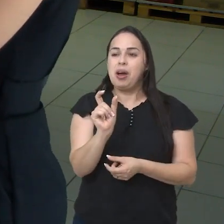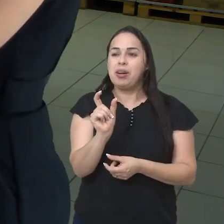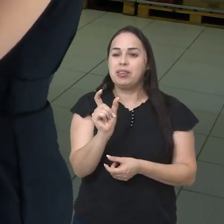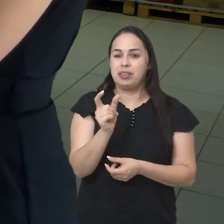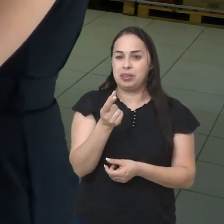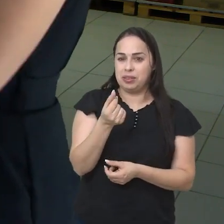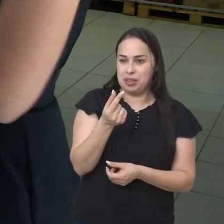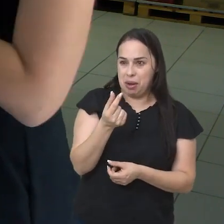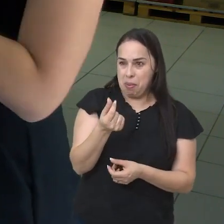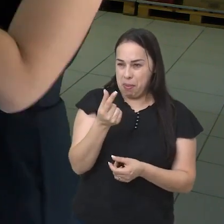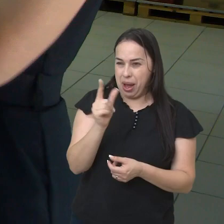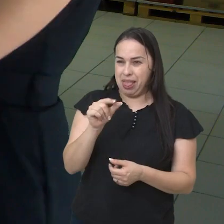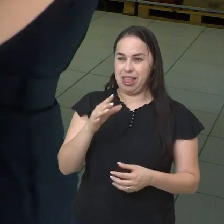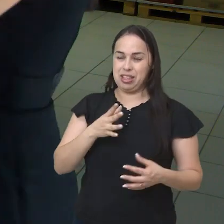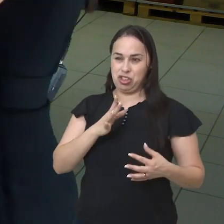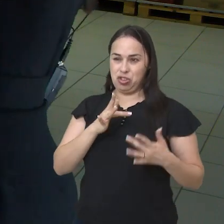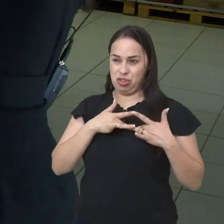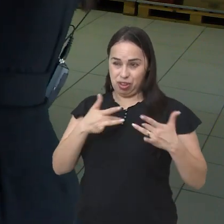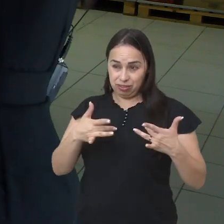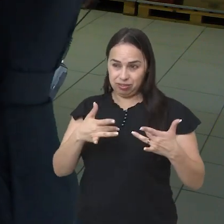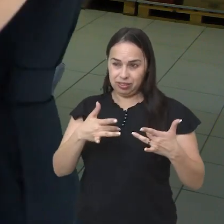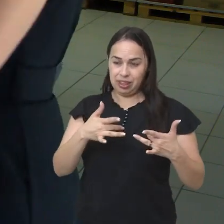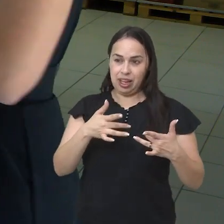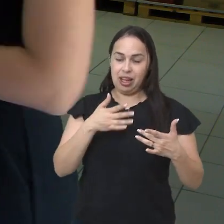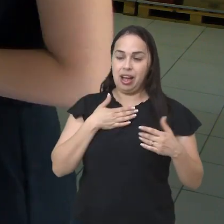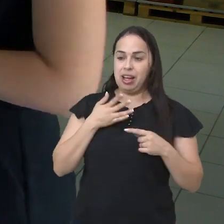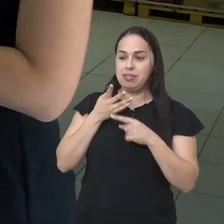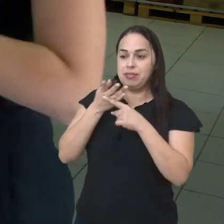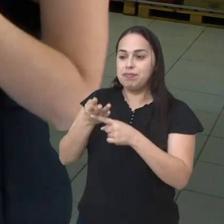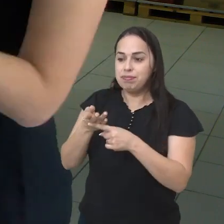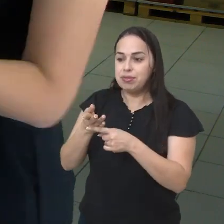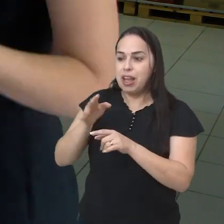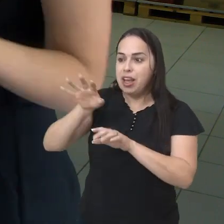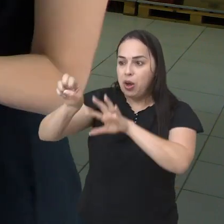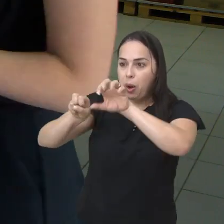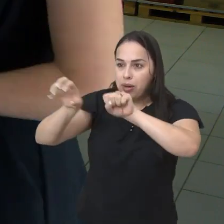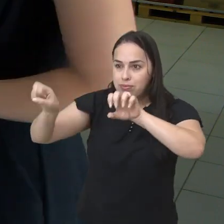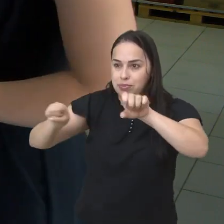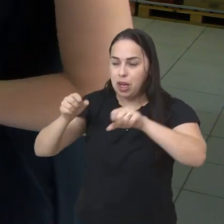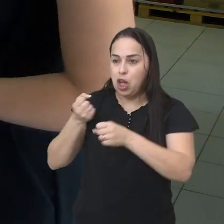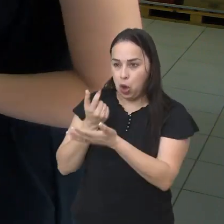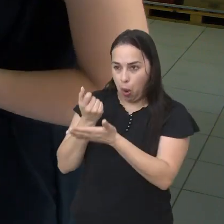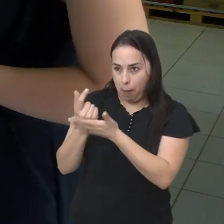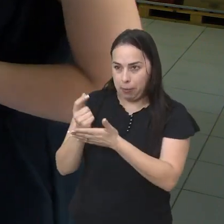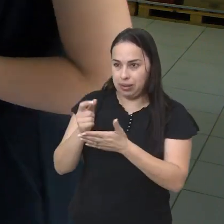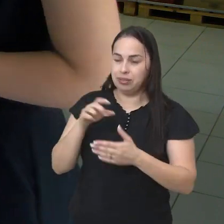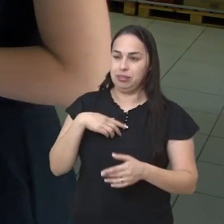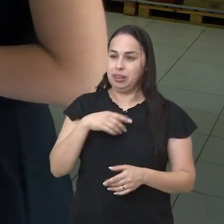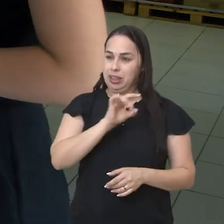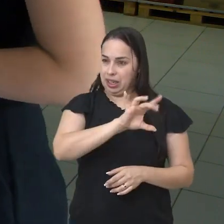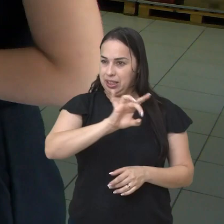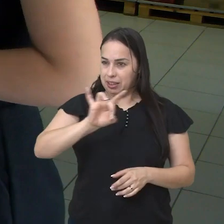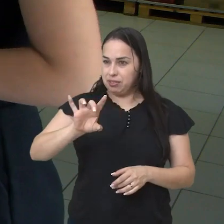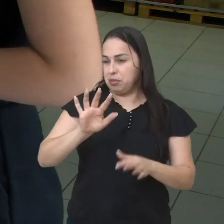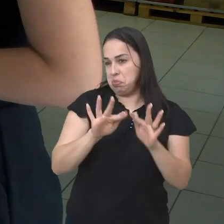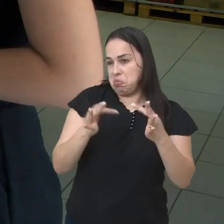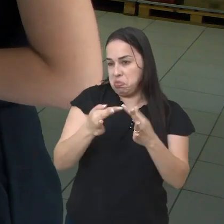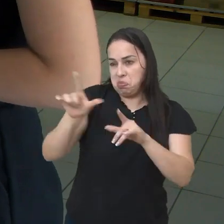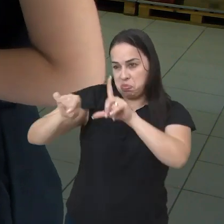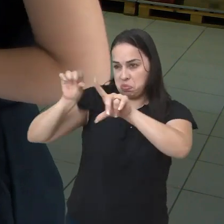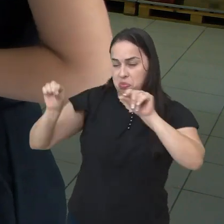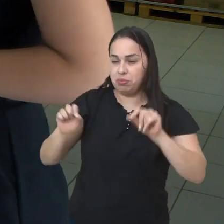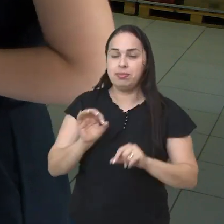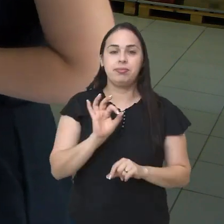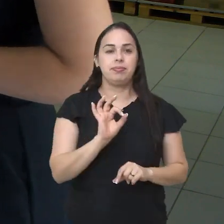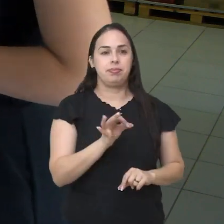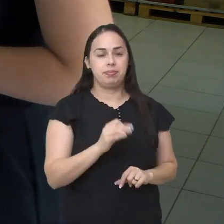moeda solidária, né? Isso. E aí elas vêm aqui e fazem suas compras de acordo mesmo com a necessidade de cada um. Isso, que a gente, além